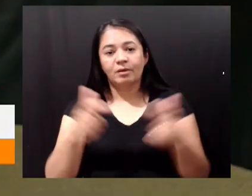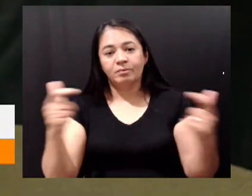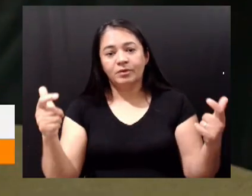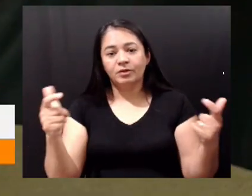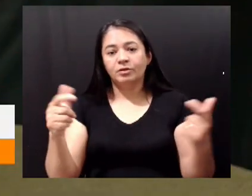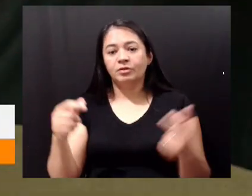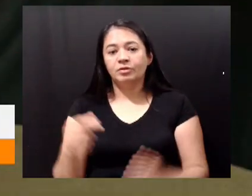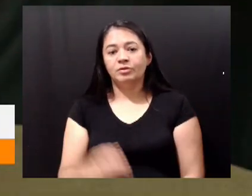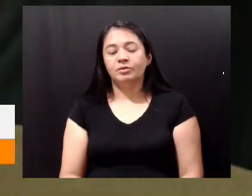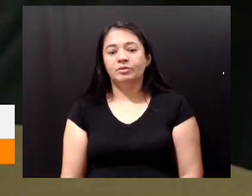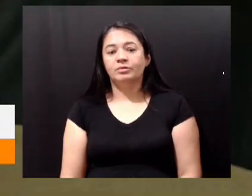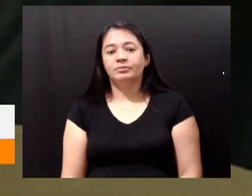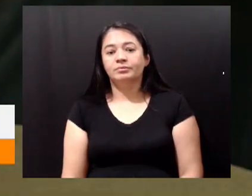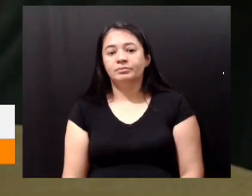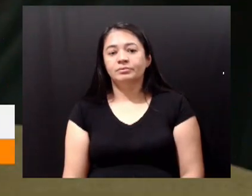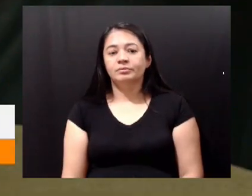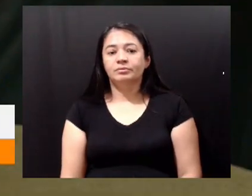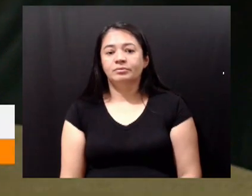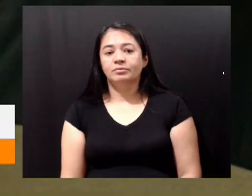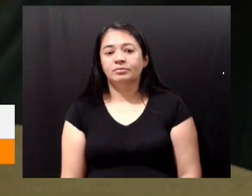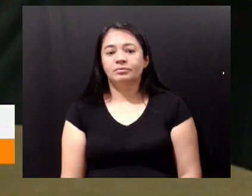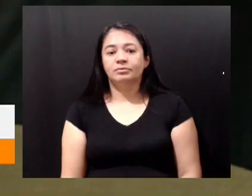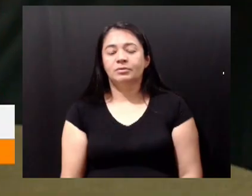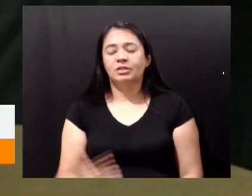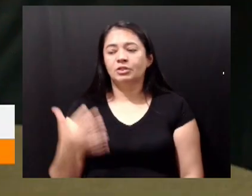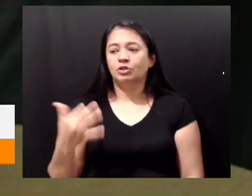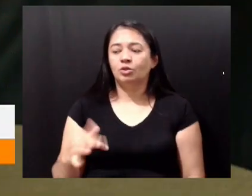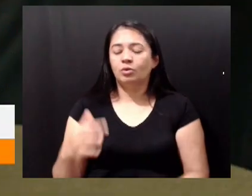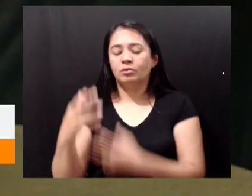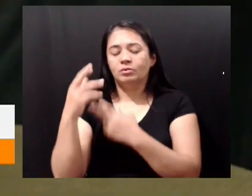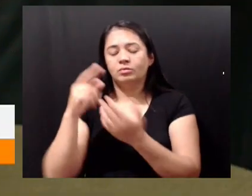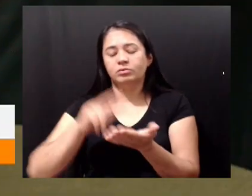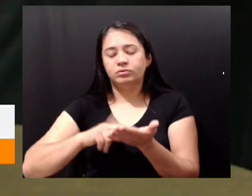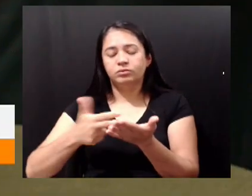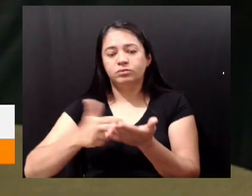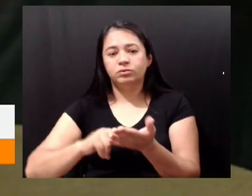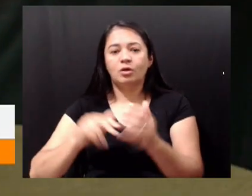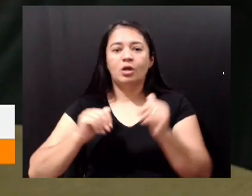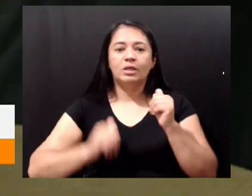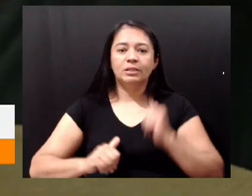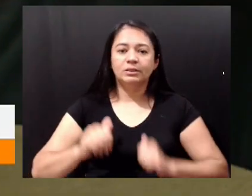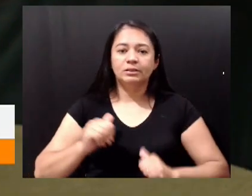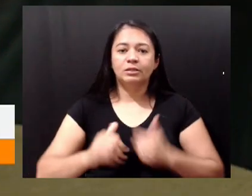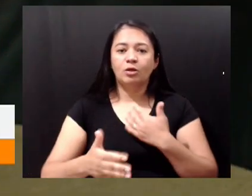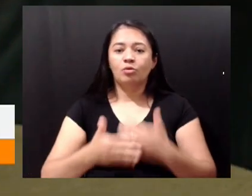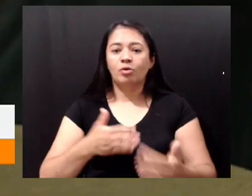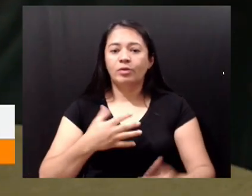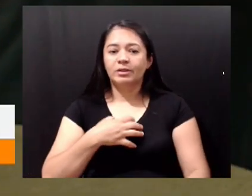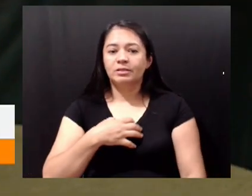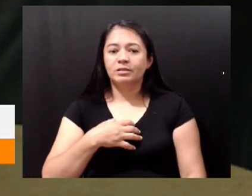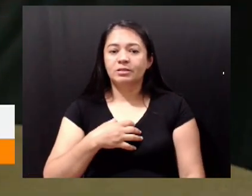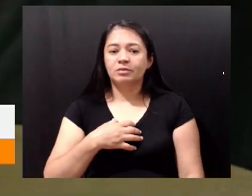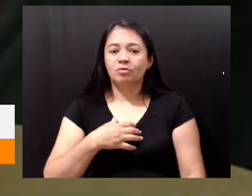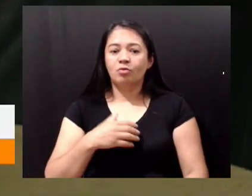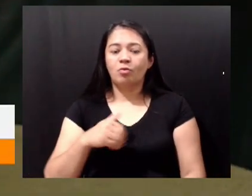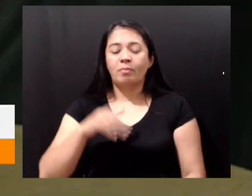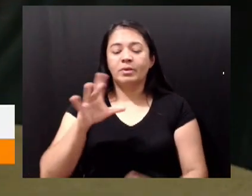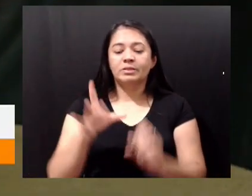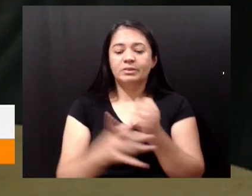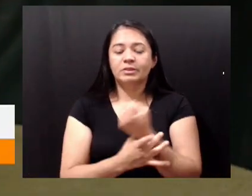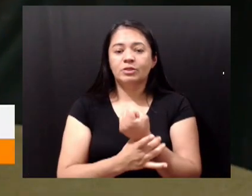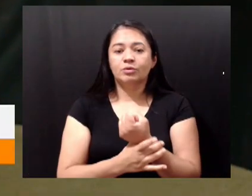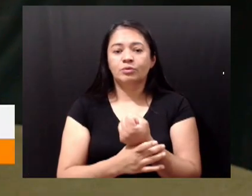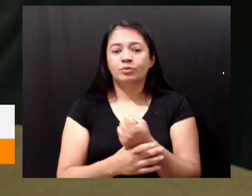benefícios, tá? Seja dor, insônia, ansiedade ou qualquer outro sintoma. O caminho mais seguro é procurar